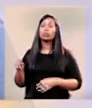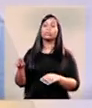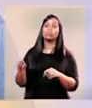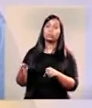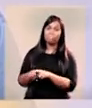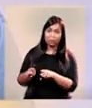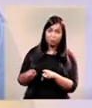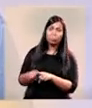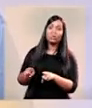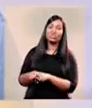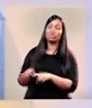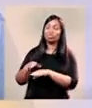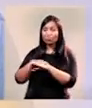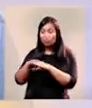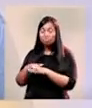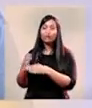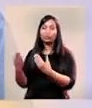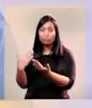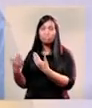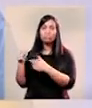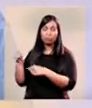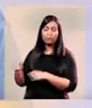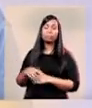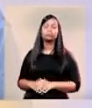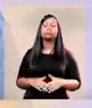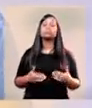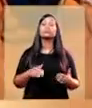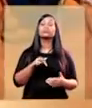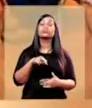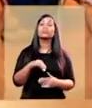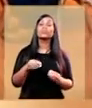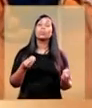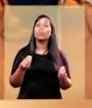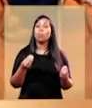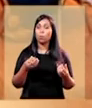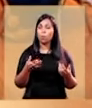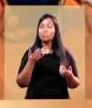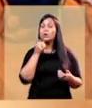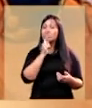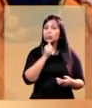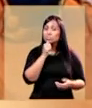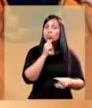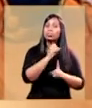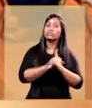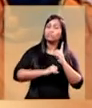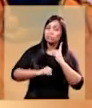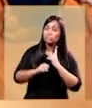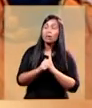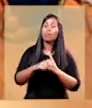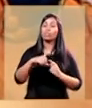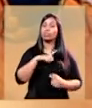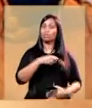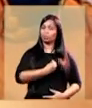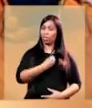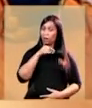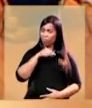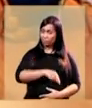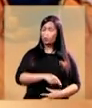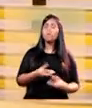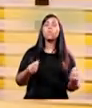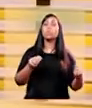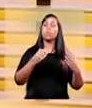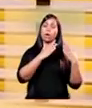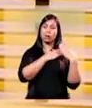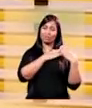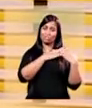nós sempre temos atendido e conversado com elas. Desiane, e no caso dessa mãe social que estava com essa criança? quais